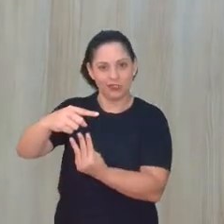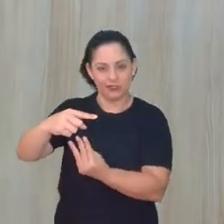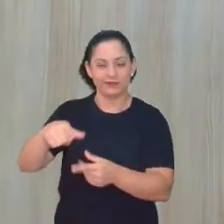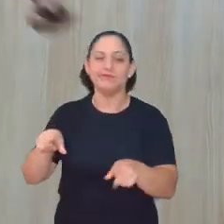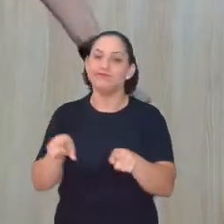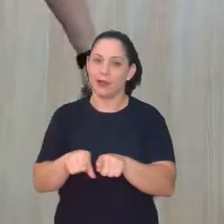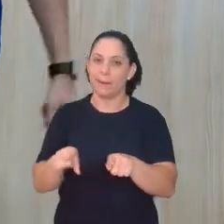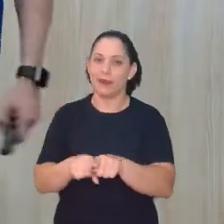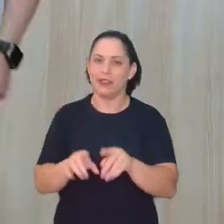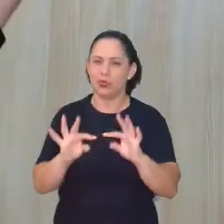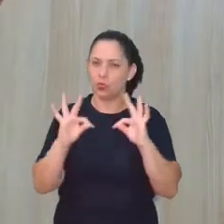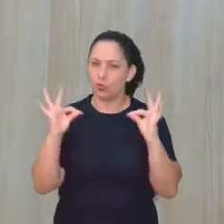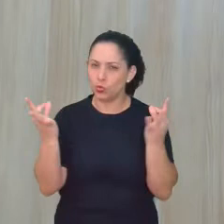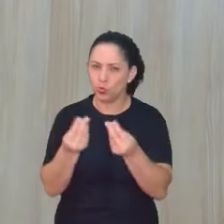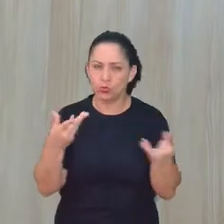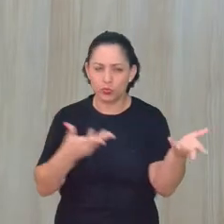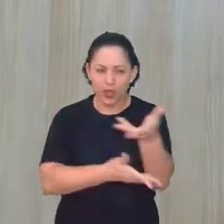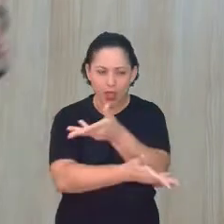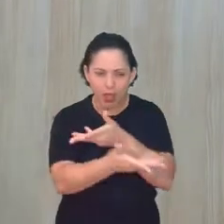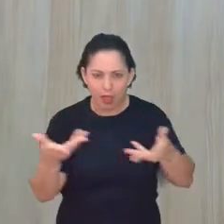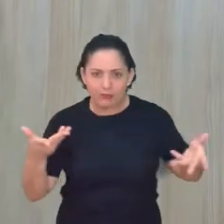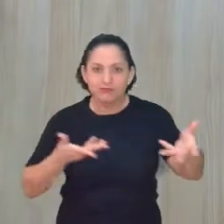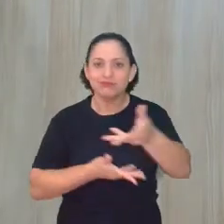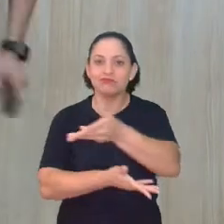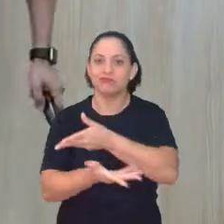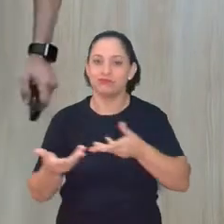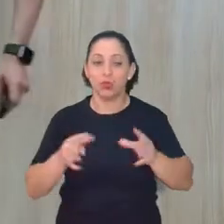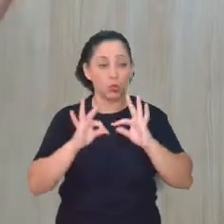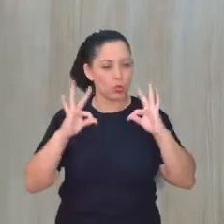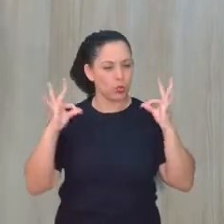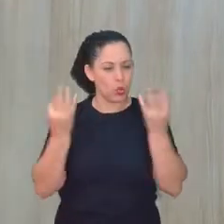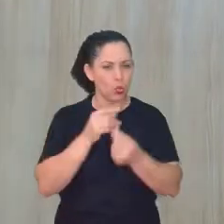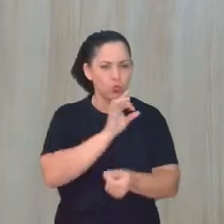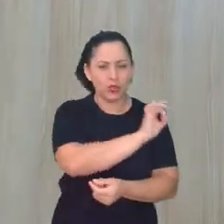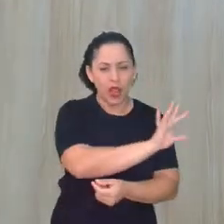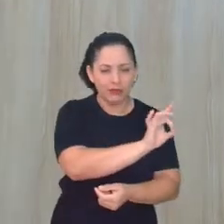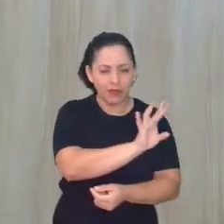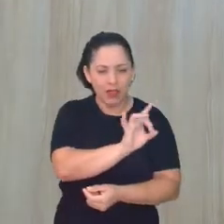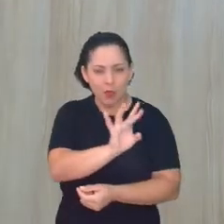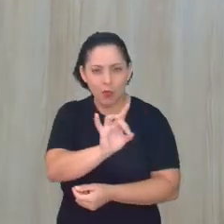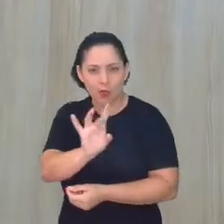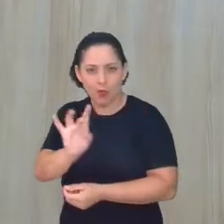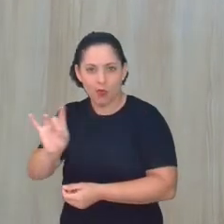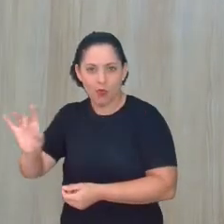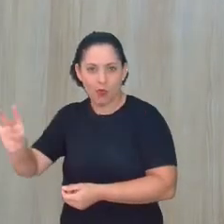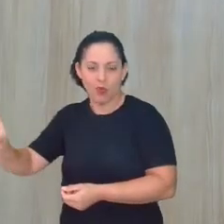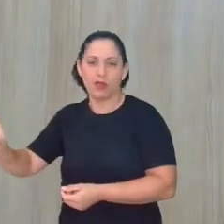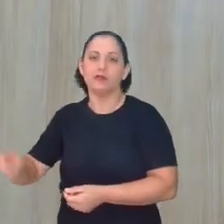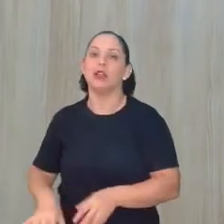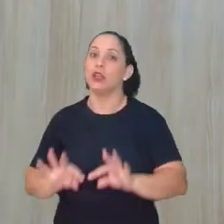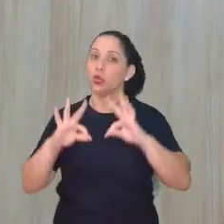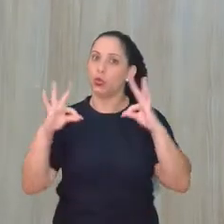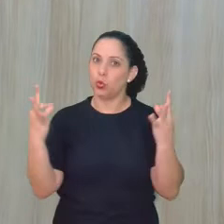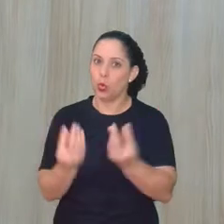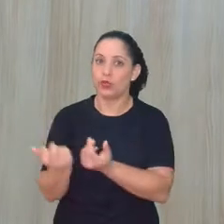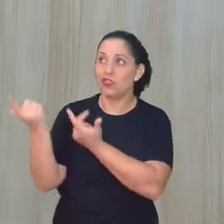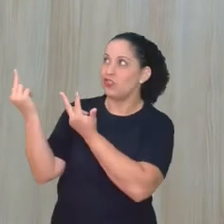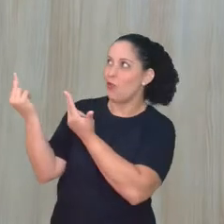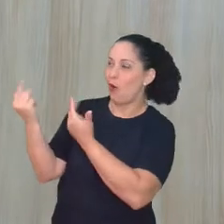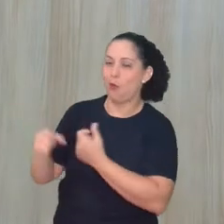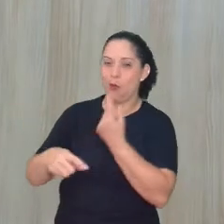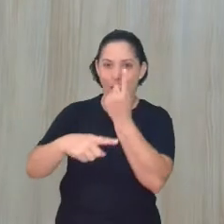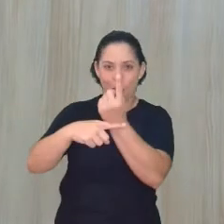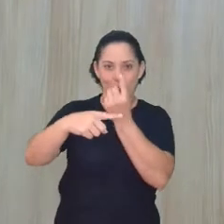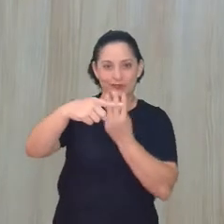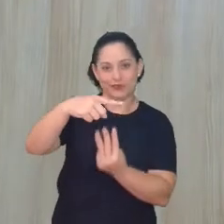3. Então, pode notar que todas as razões que a gente encontrou de forma irredutível, todas deram igual a